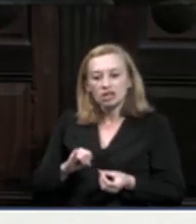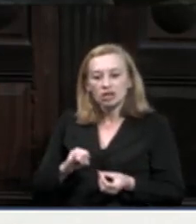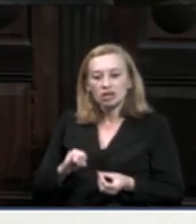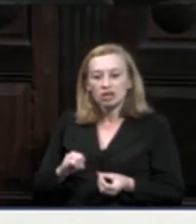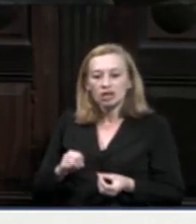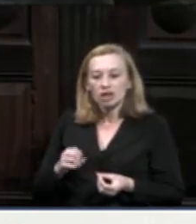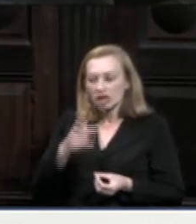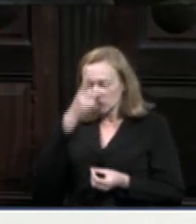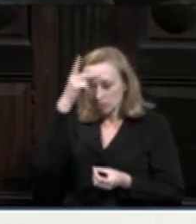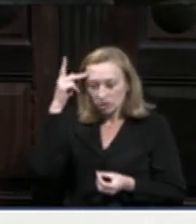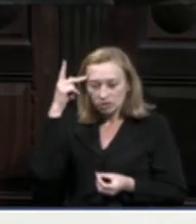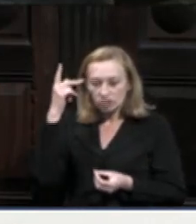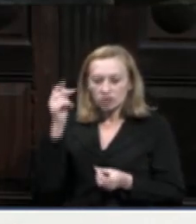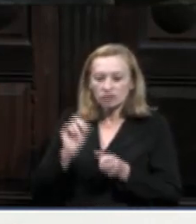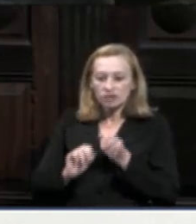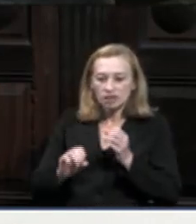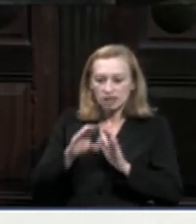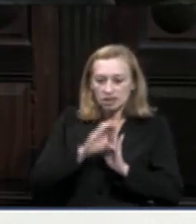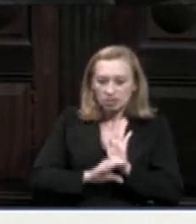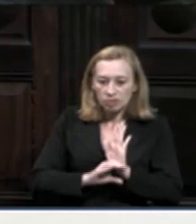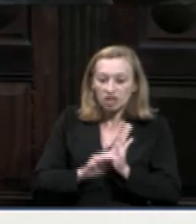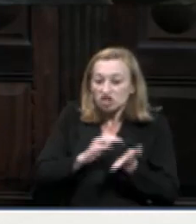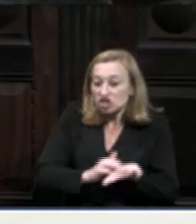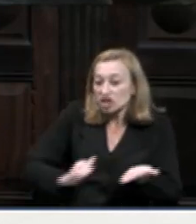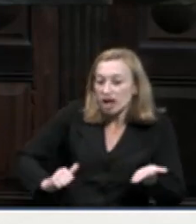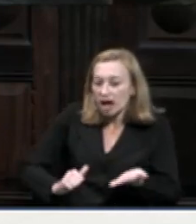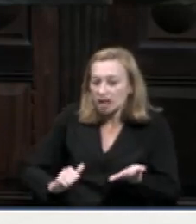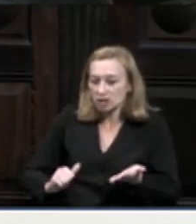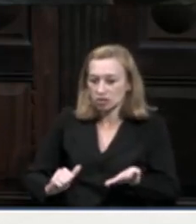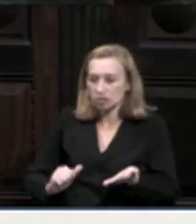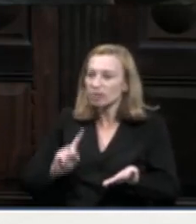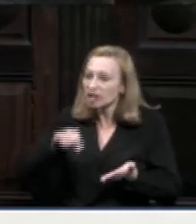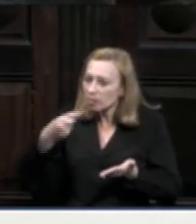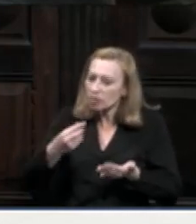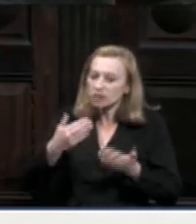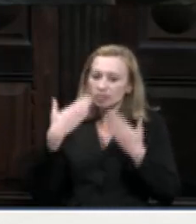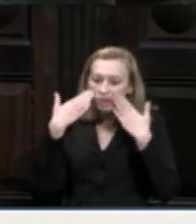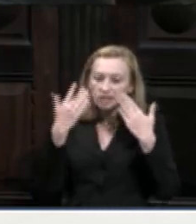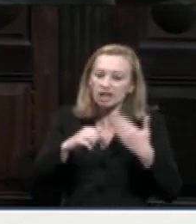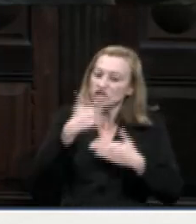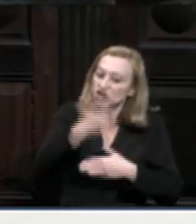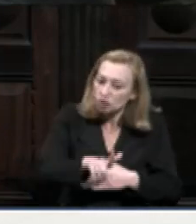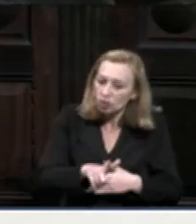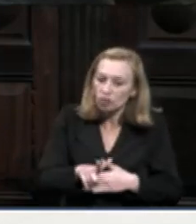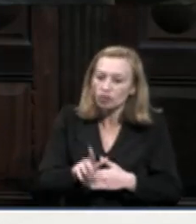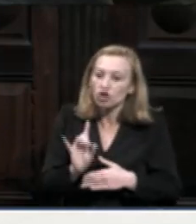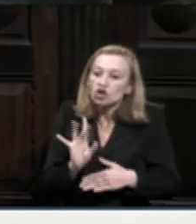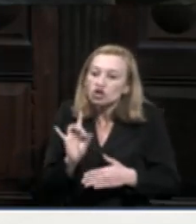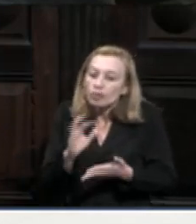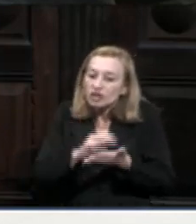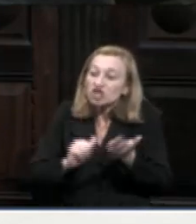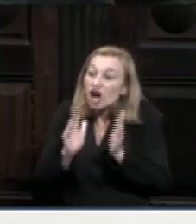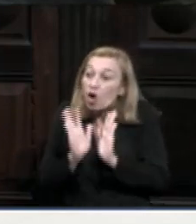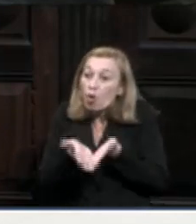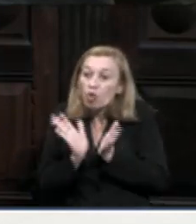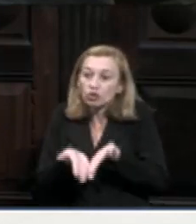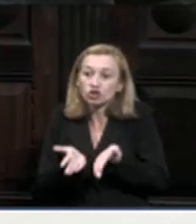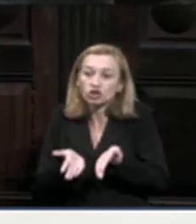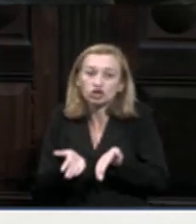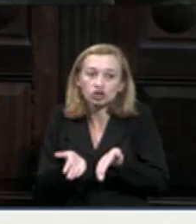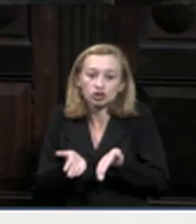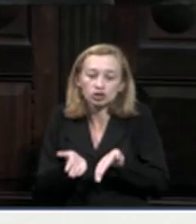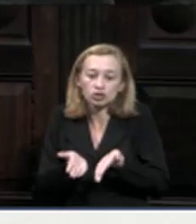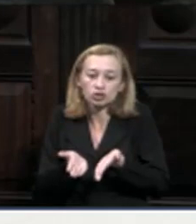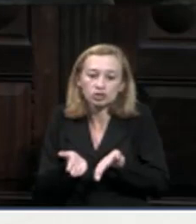retirassem as emendas, provisoriamente. Eles não têm nenhum impedimento de reapresentá-las em segunda, ou então não reapresentá-las, se a audiência produzir